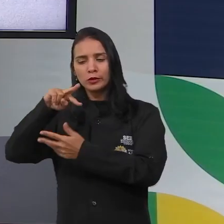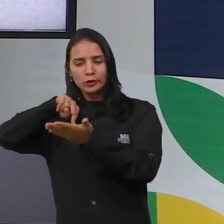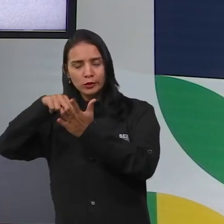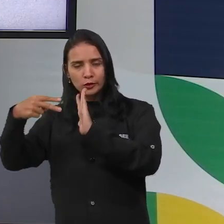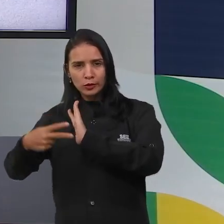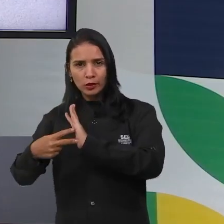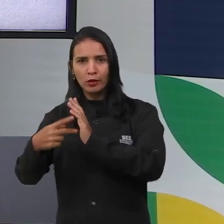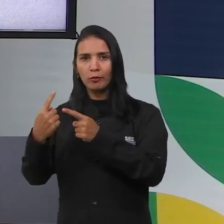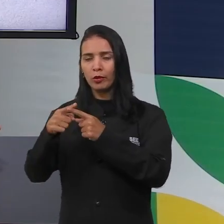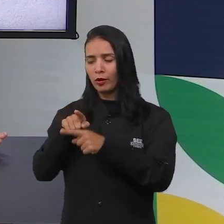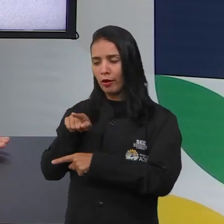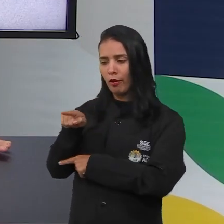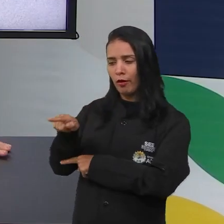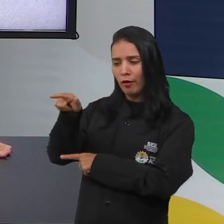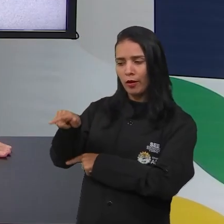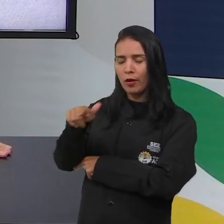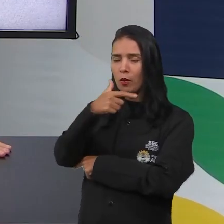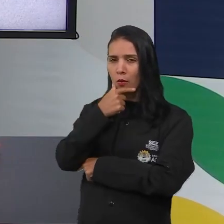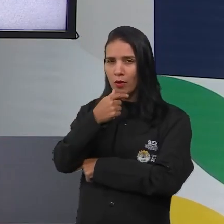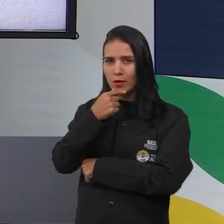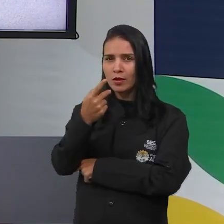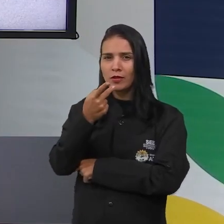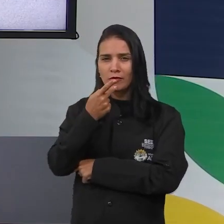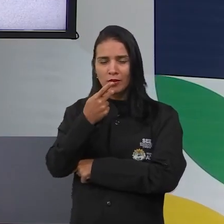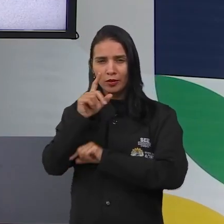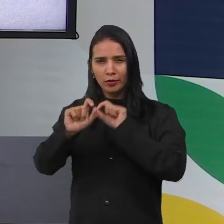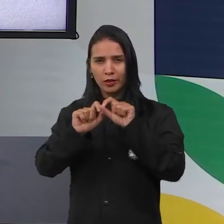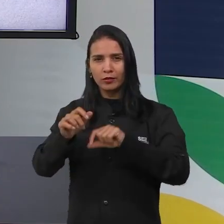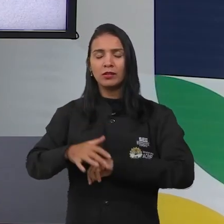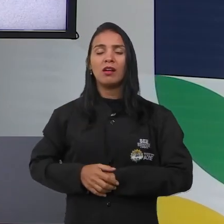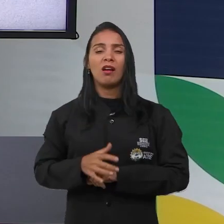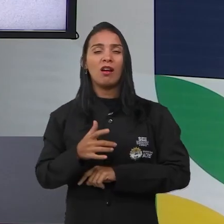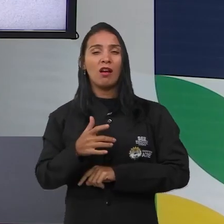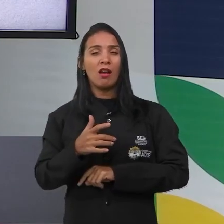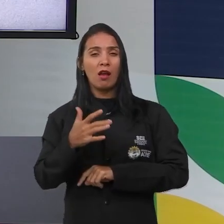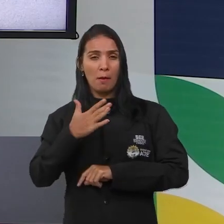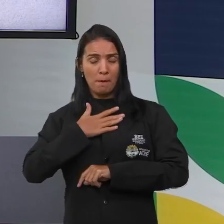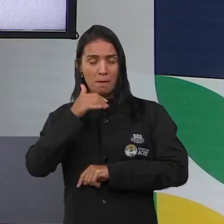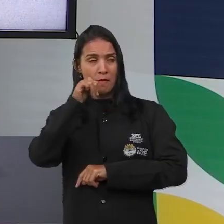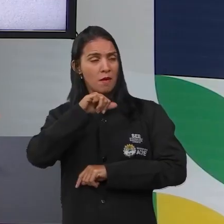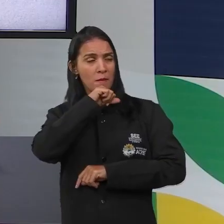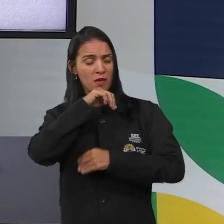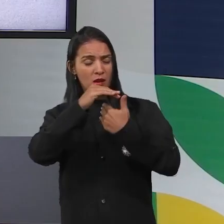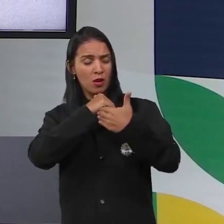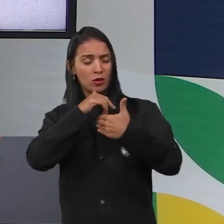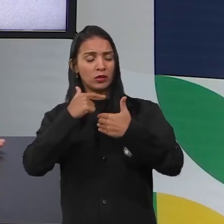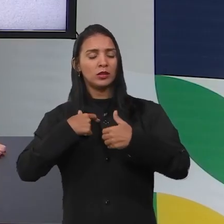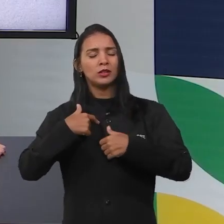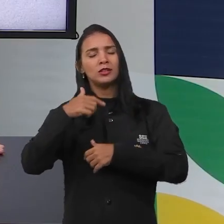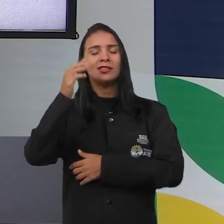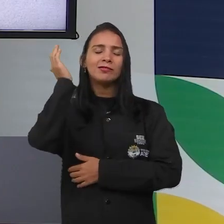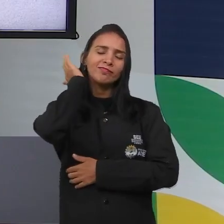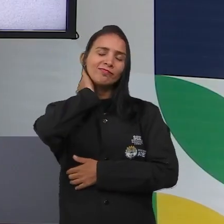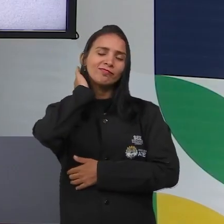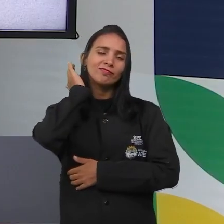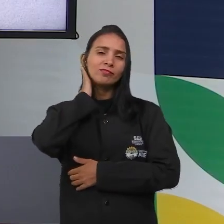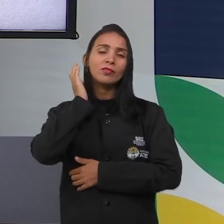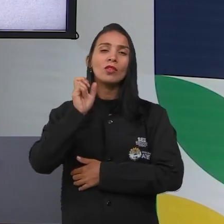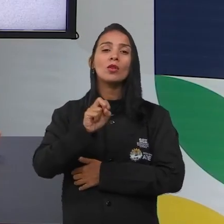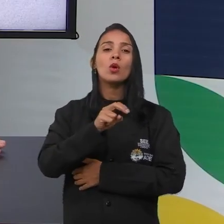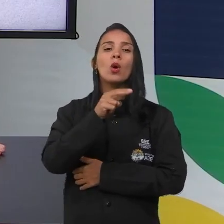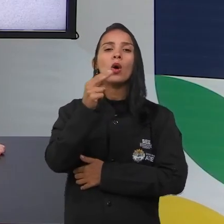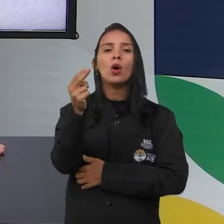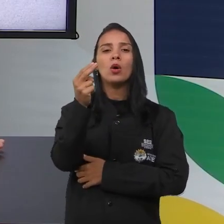quando a mãe dá essa orientação para ele, é para que ele fique nessa ideia de preguiça, ou então também pode